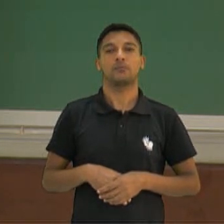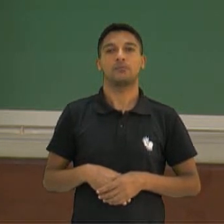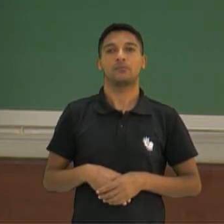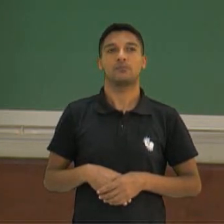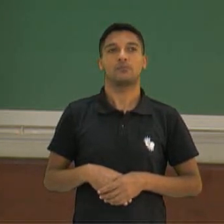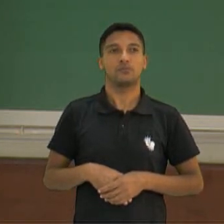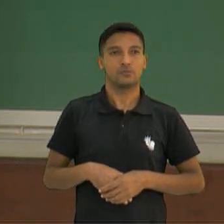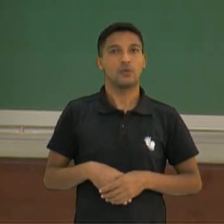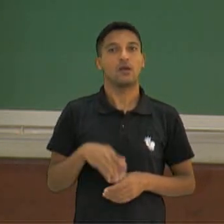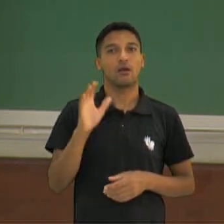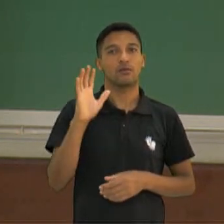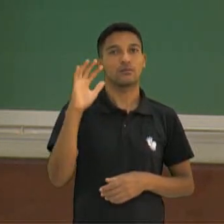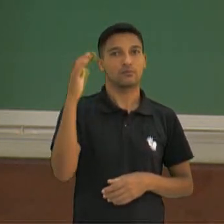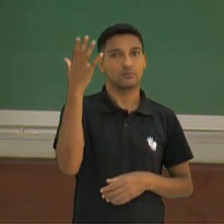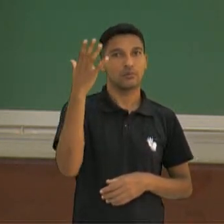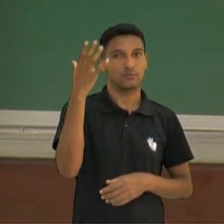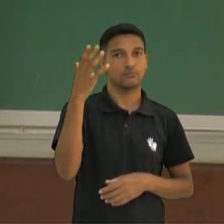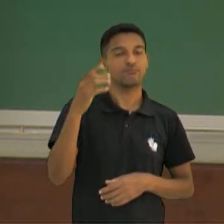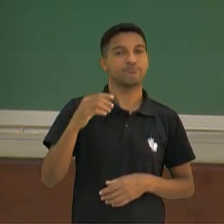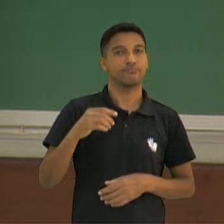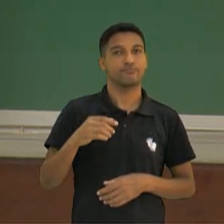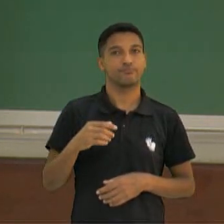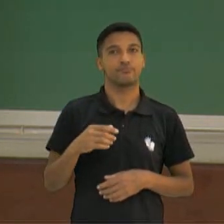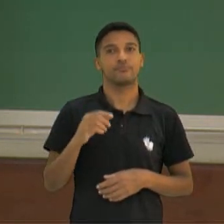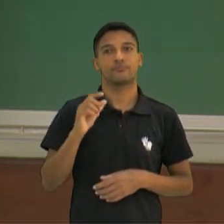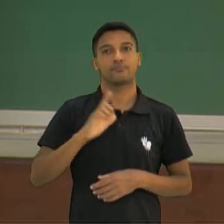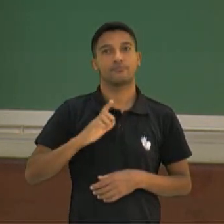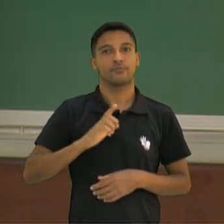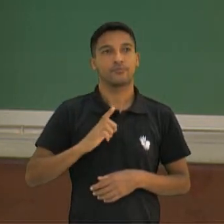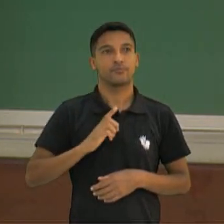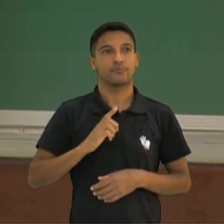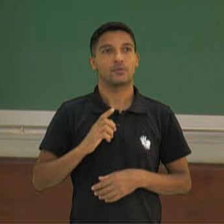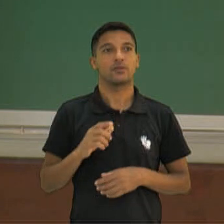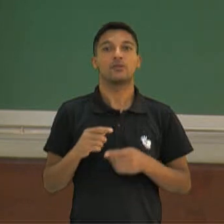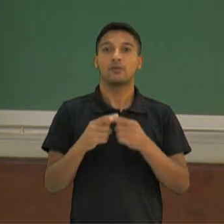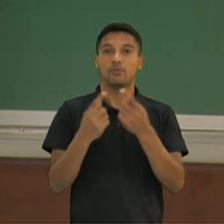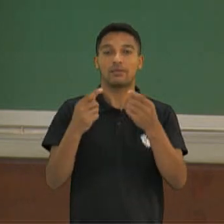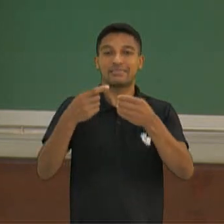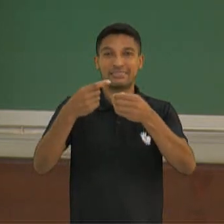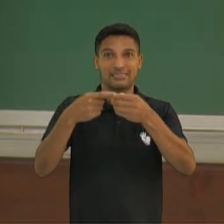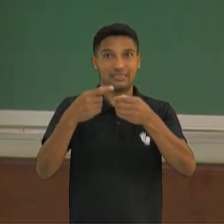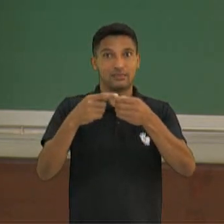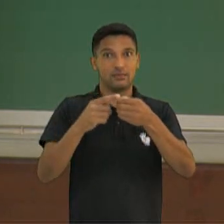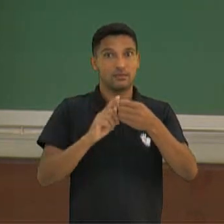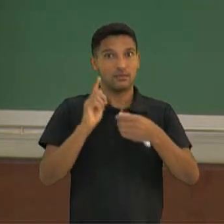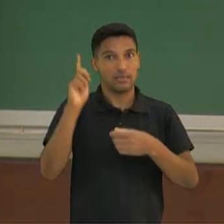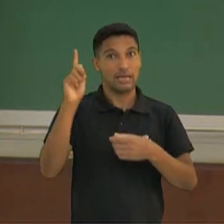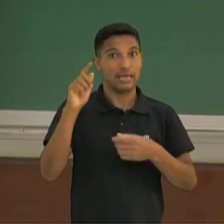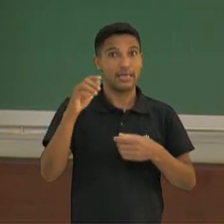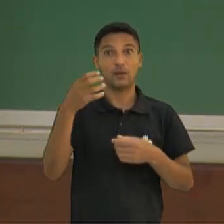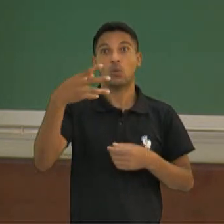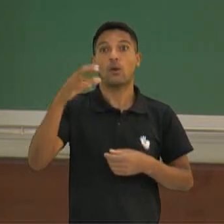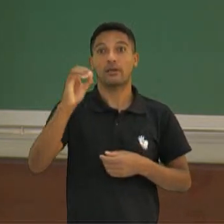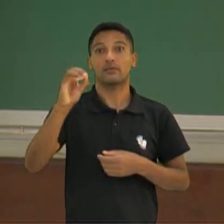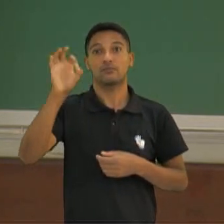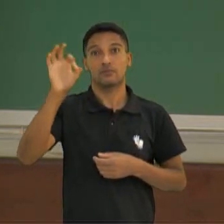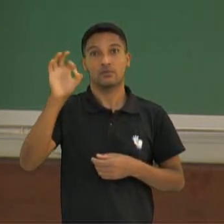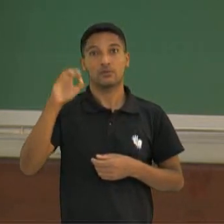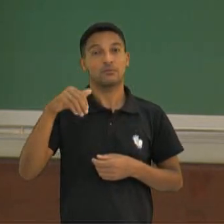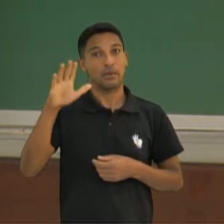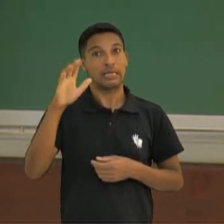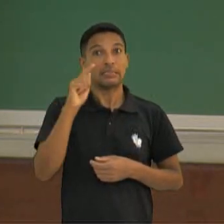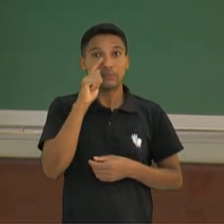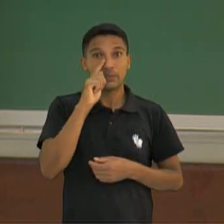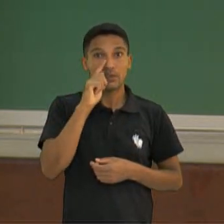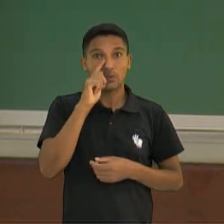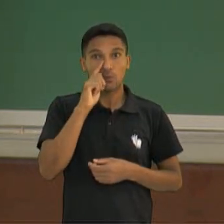alguns fatos que ocorrem pontualmente ali. Mas ela acaba sendo uma cidade que é 40% mais perigosa, mais insegura